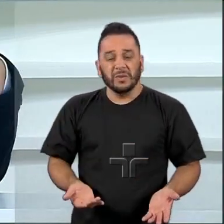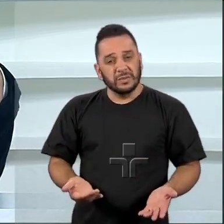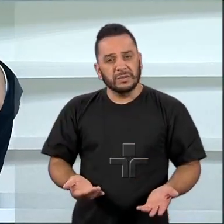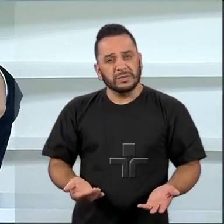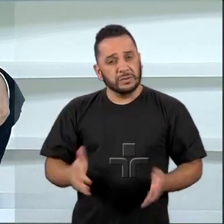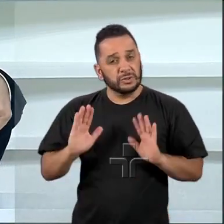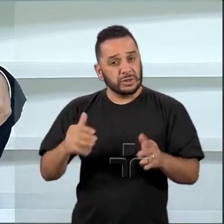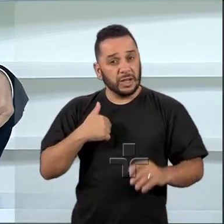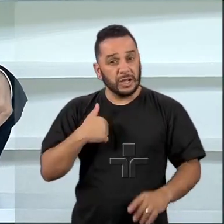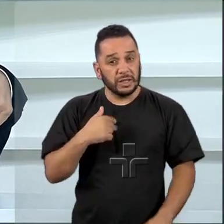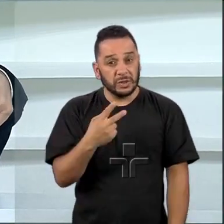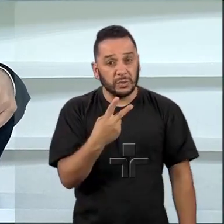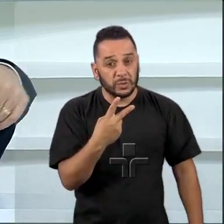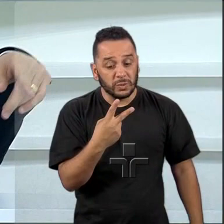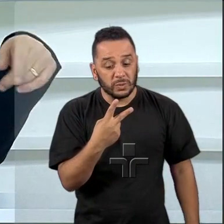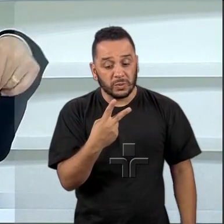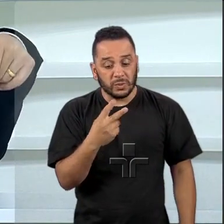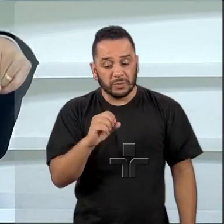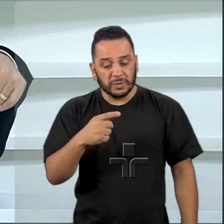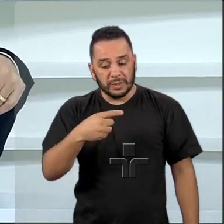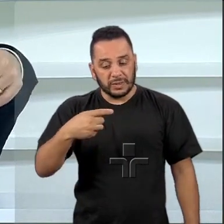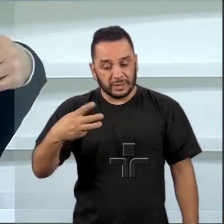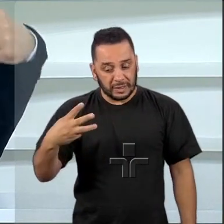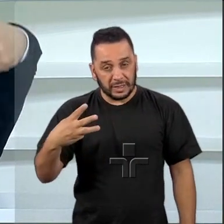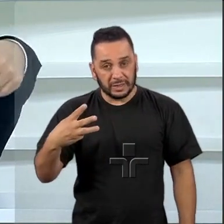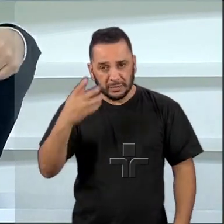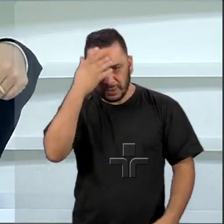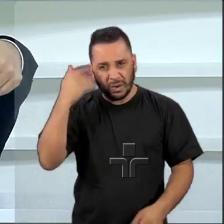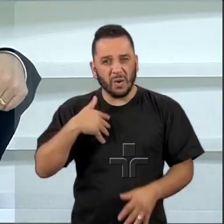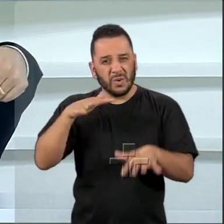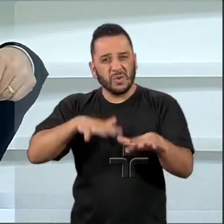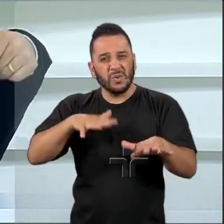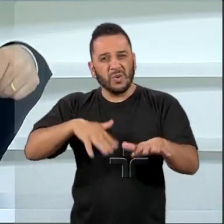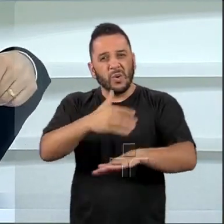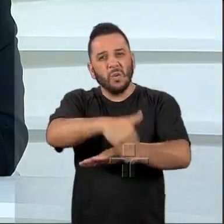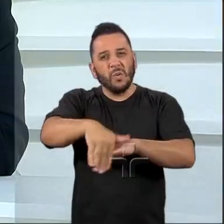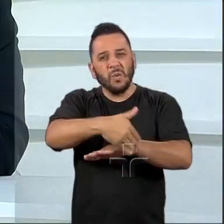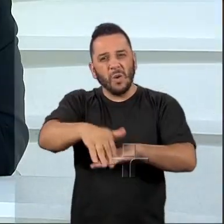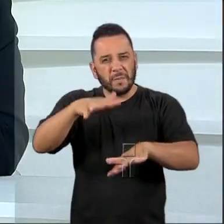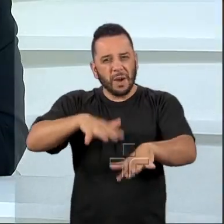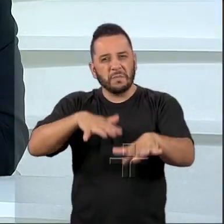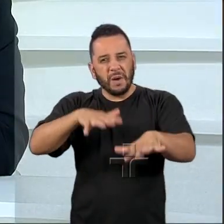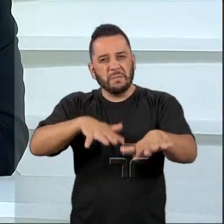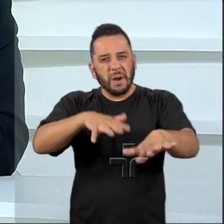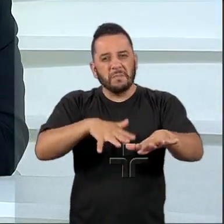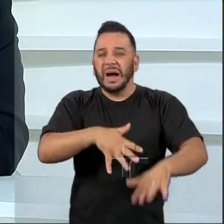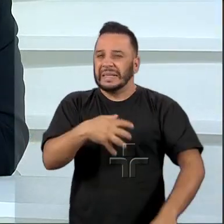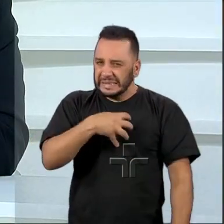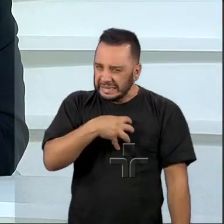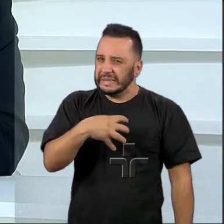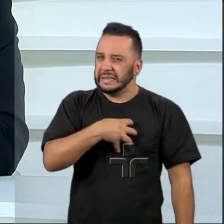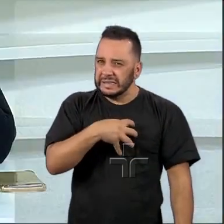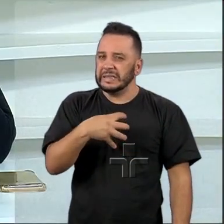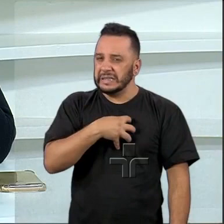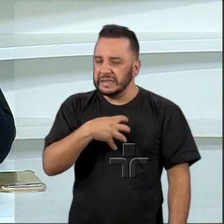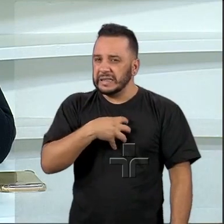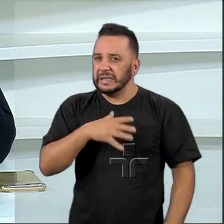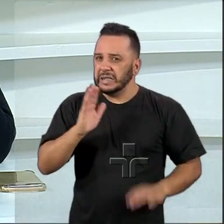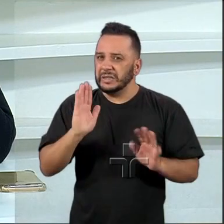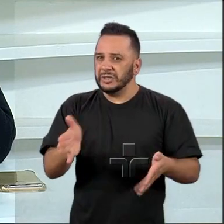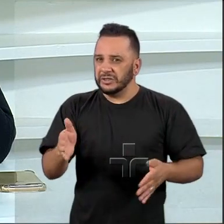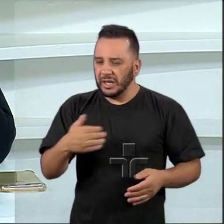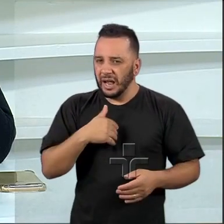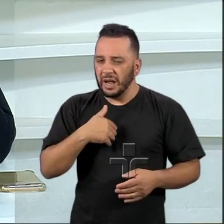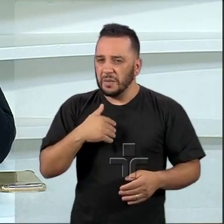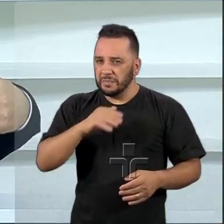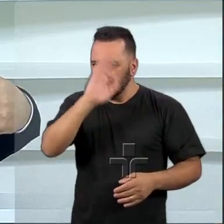que em 2013 o pessoal que foi para a rua estava sentindo um pouco isso já antes de qualquer analista ter tocado